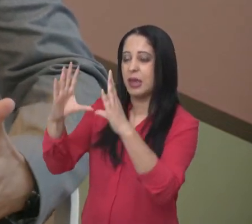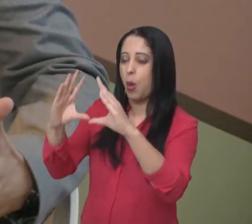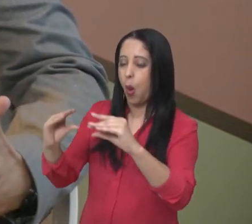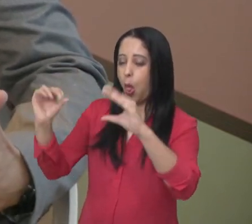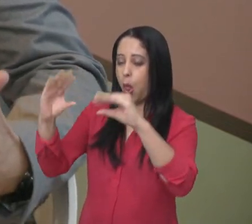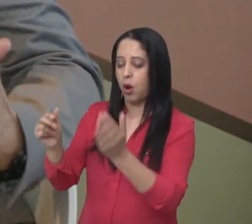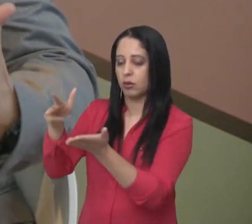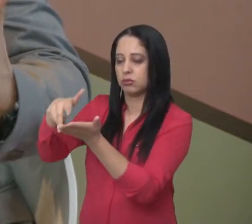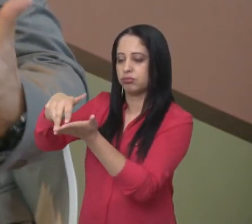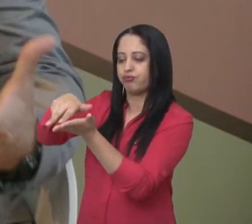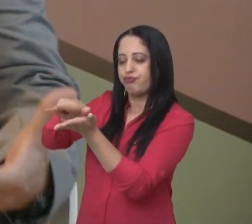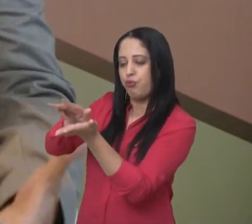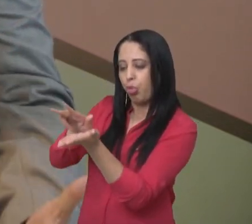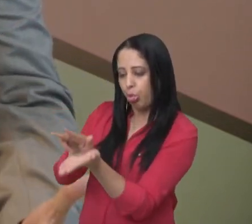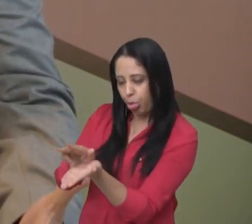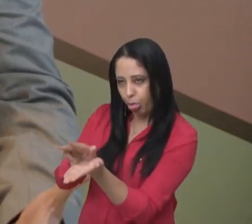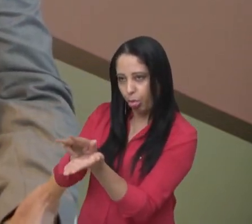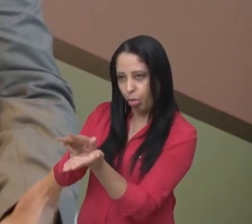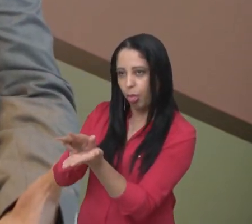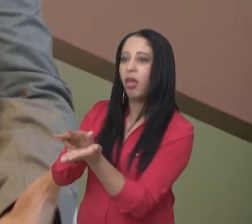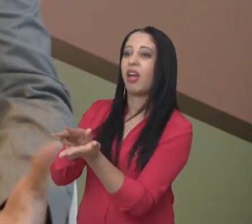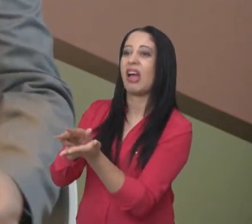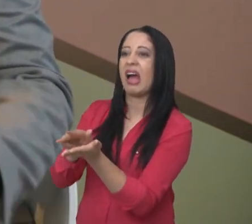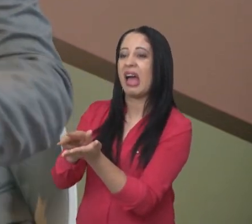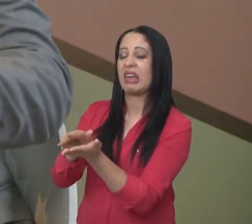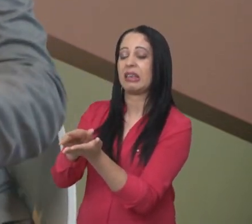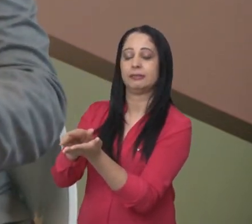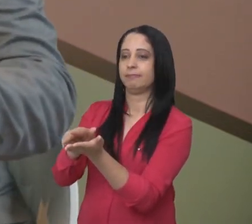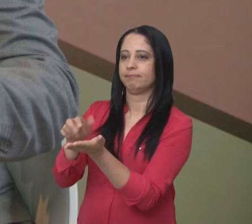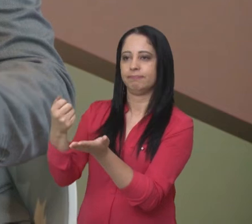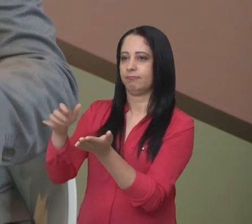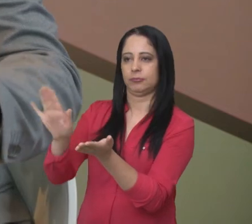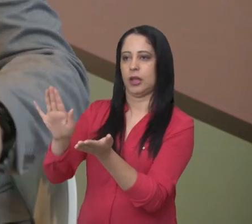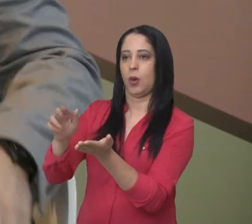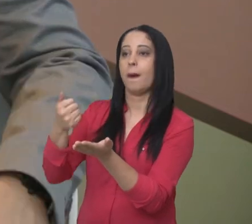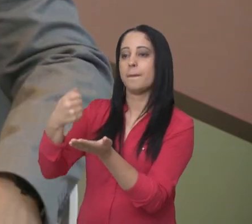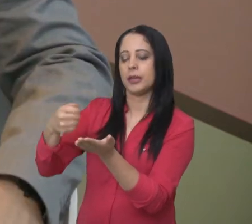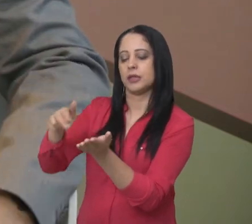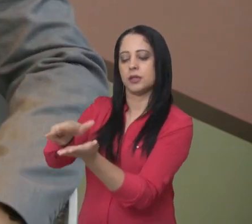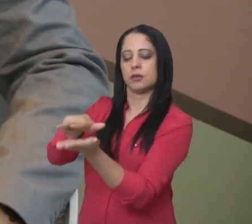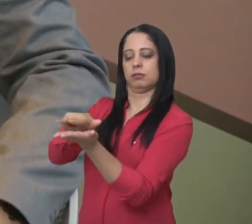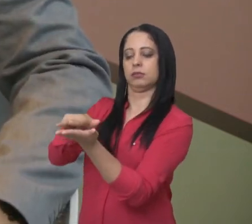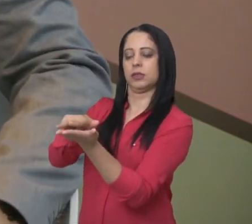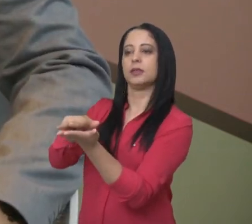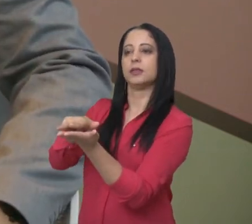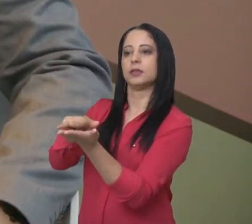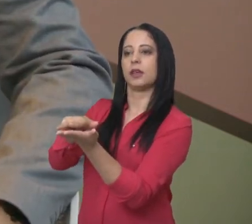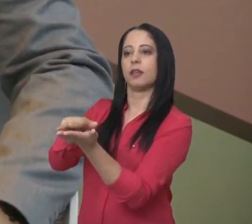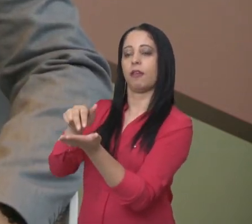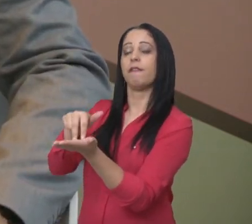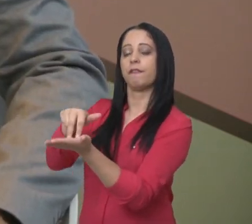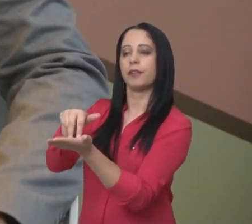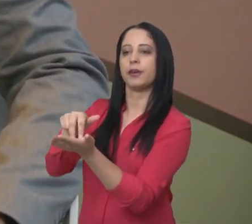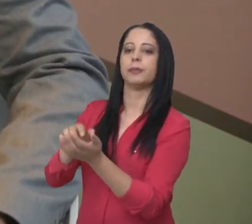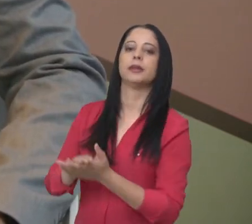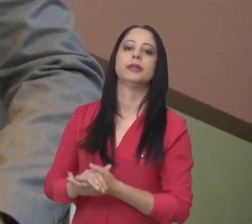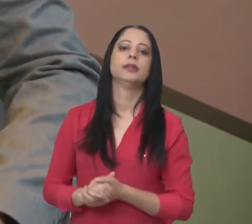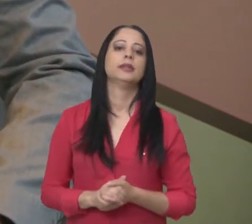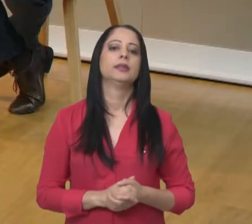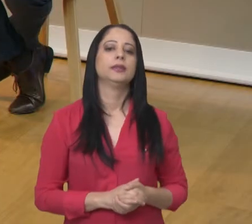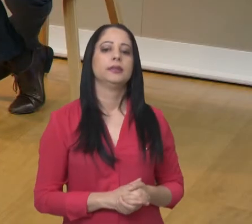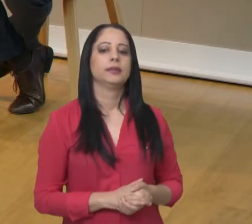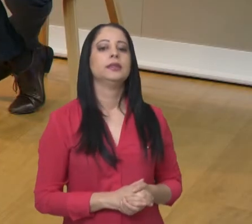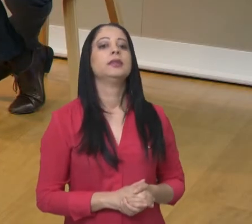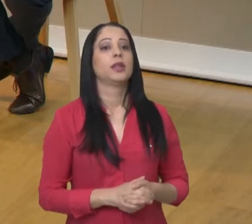Colchões muito macios acaba afundando o quadril e o ombro e a coluna não consegue um ponto de apoio e acaba dando problemas